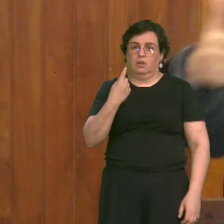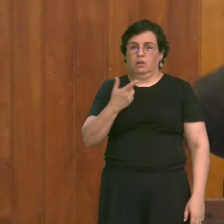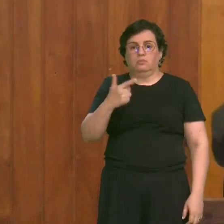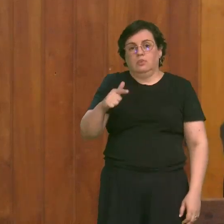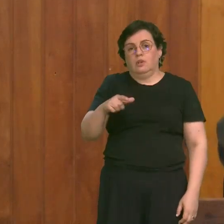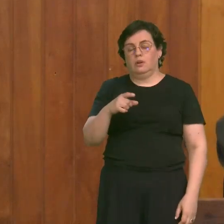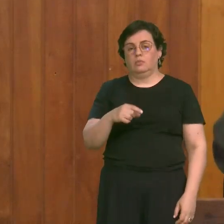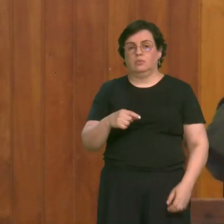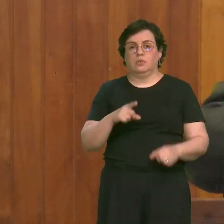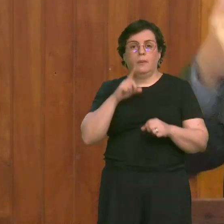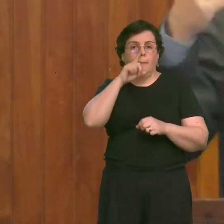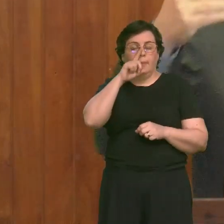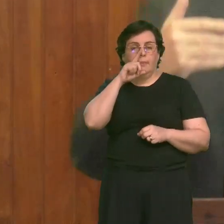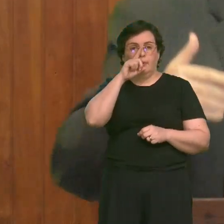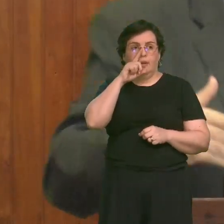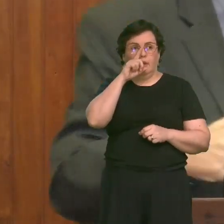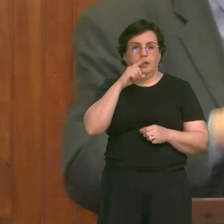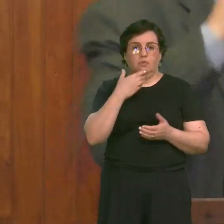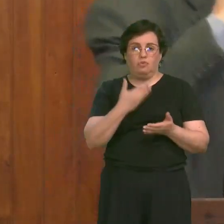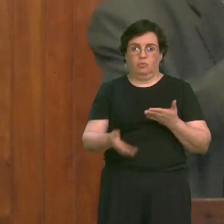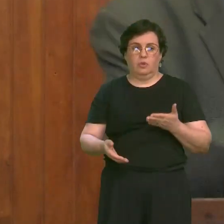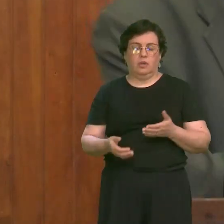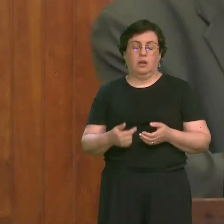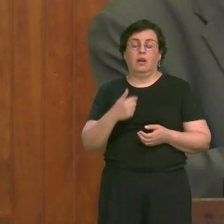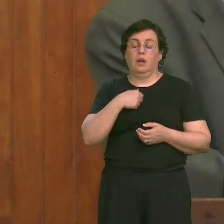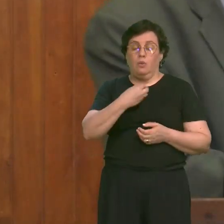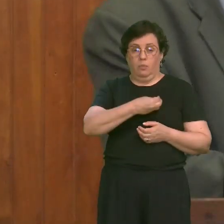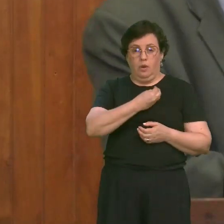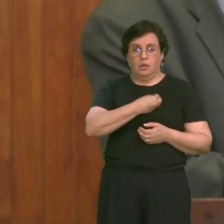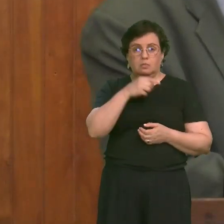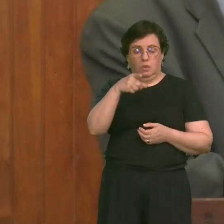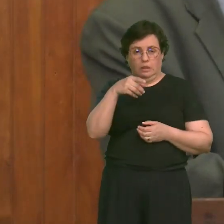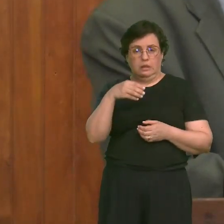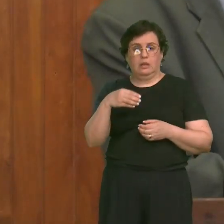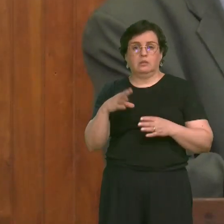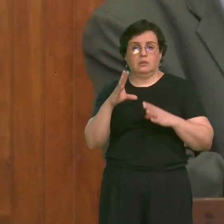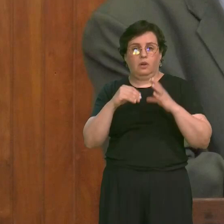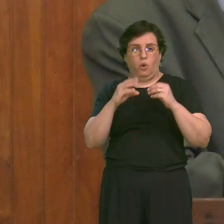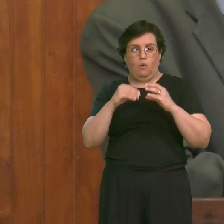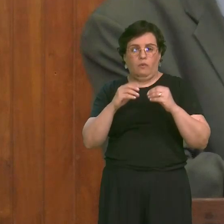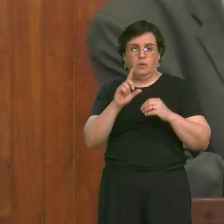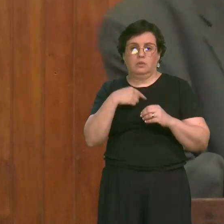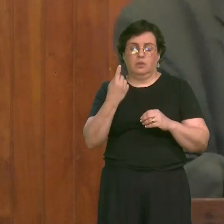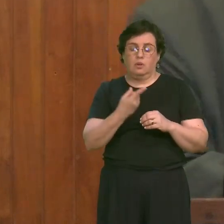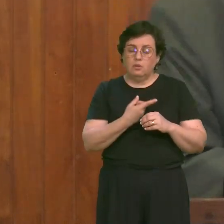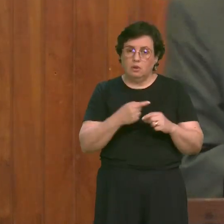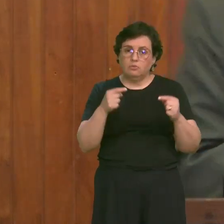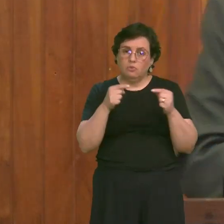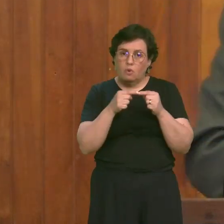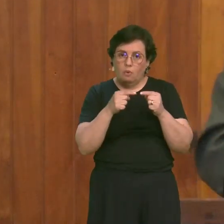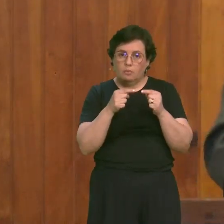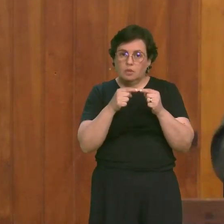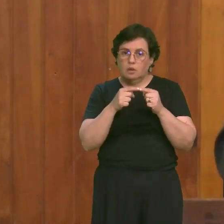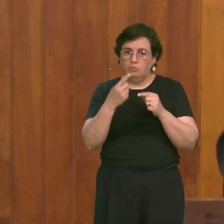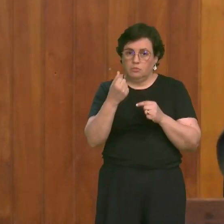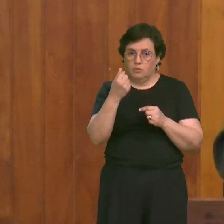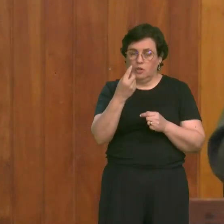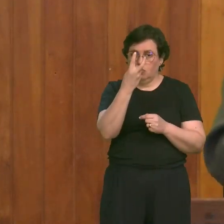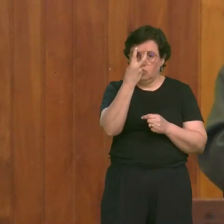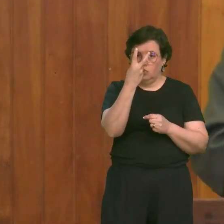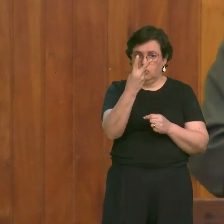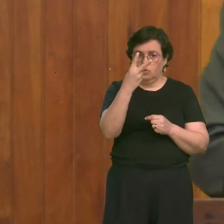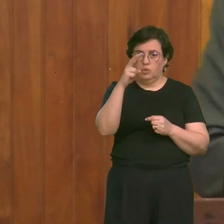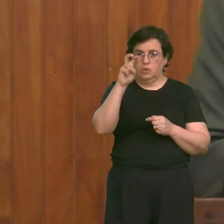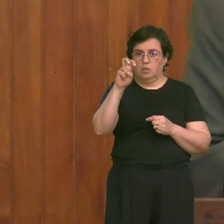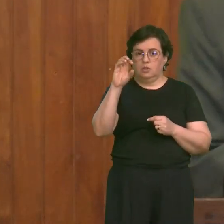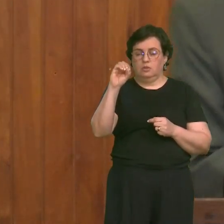então nós iniciativa Nossa e eu participei diretamente dessa conversa e nós chegamos então ao valor de 250